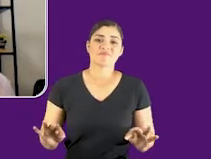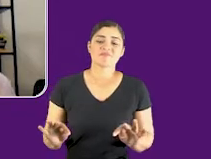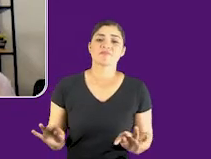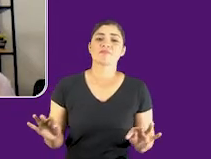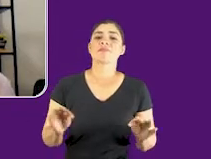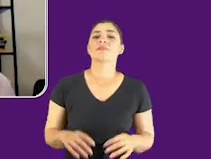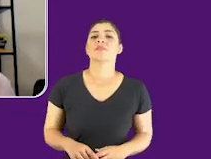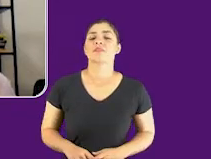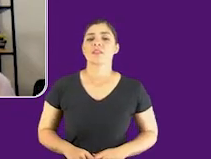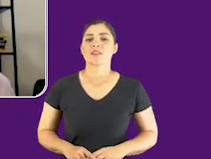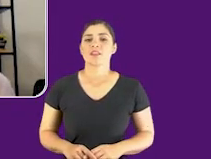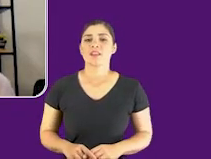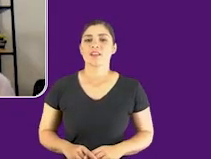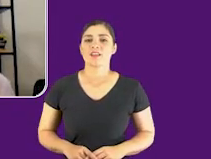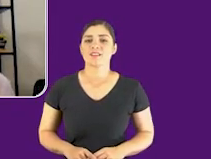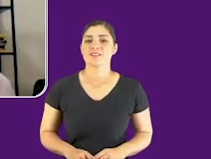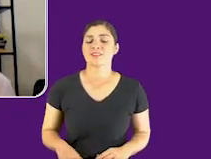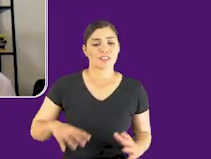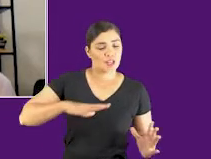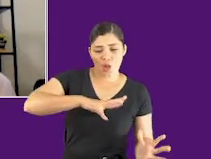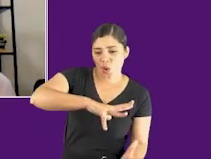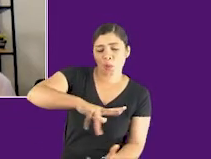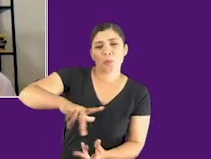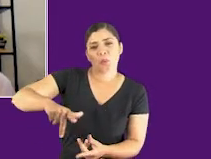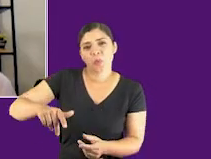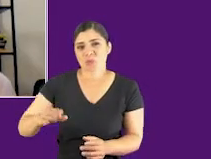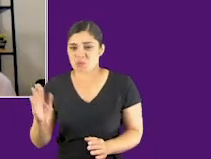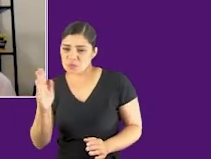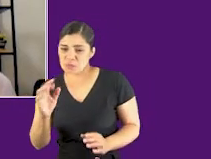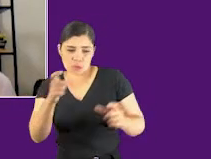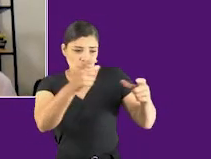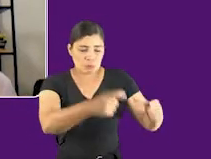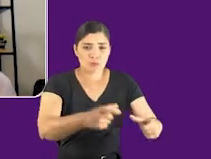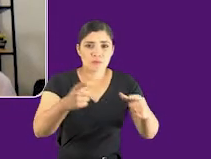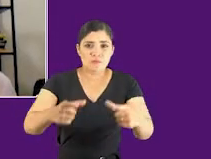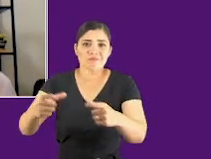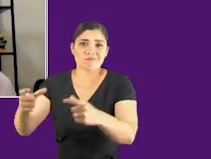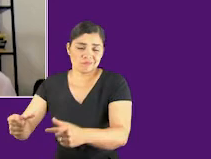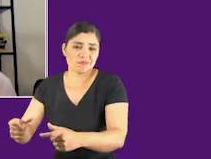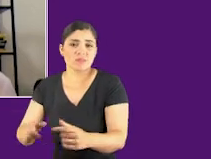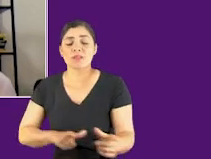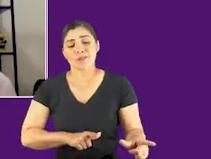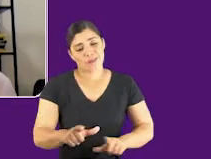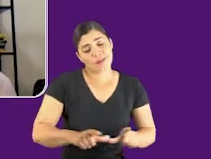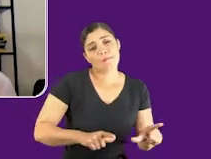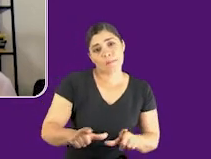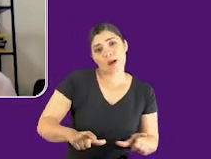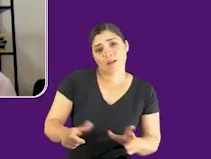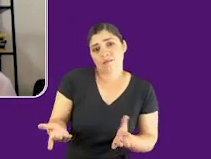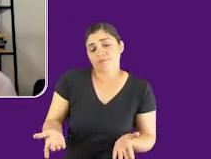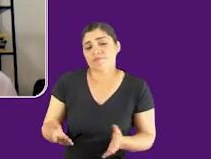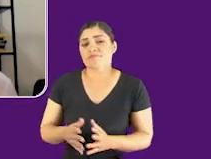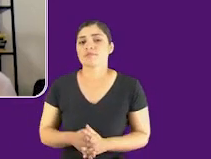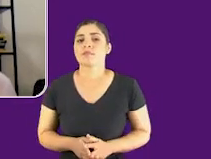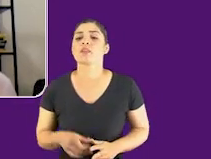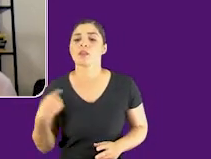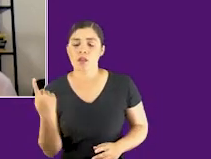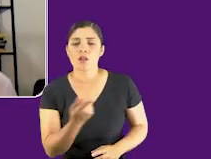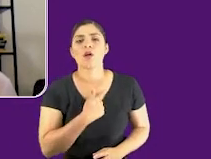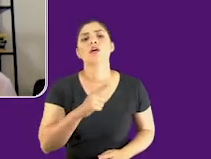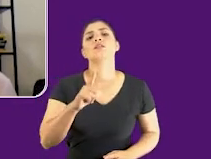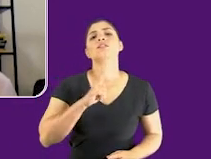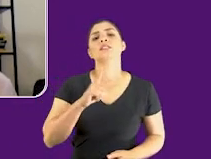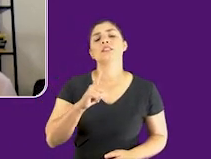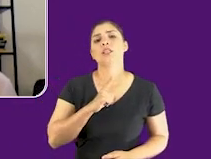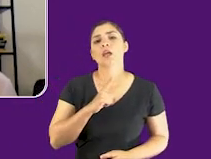em tecnologia de geolocalização a cirurgia de trabalho nesse sentido O que por exemplo nós